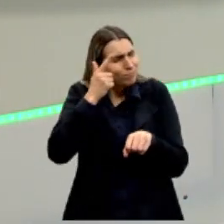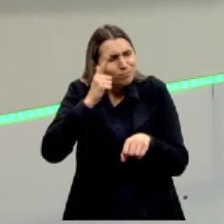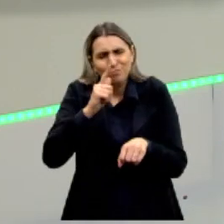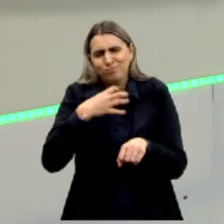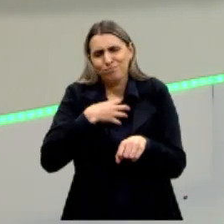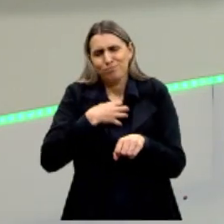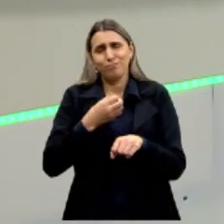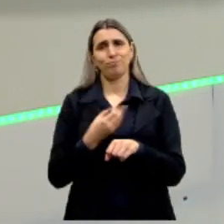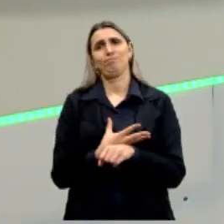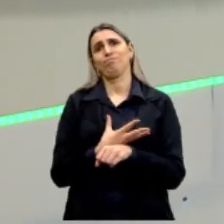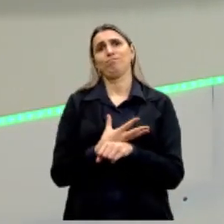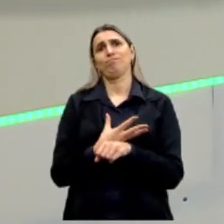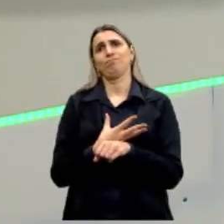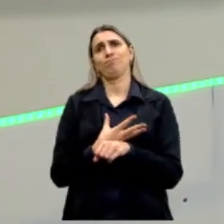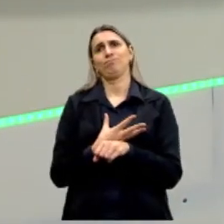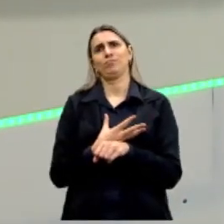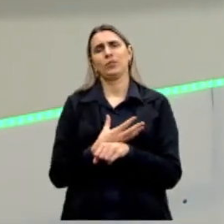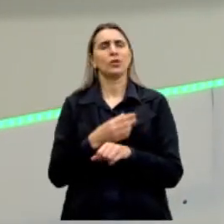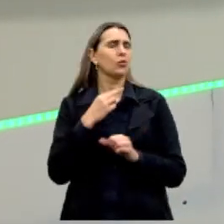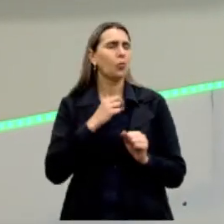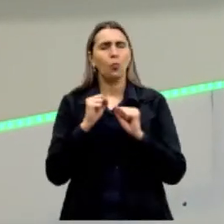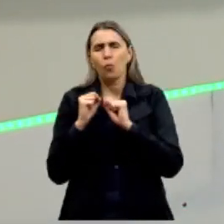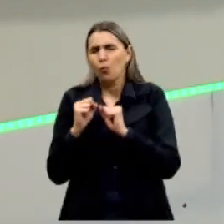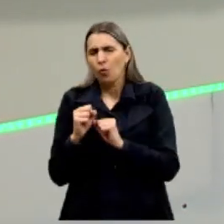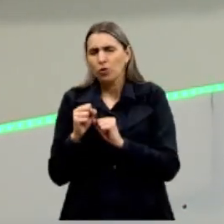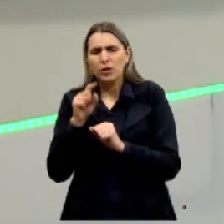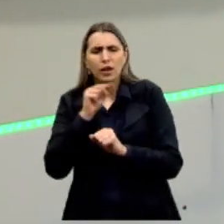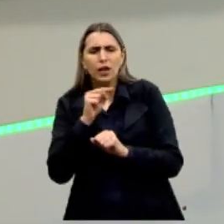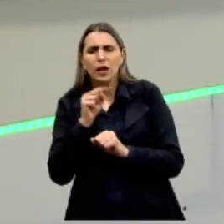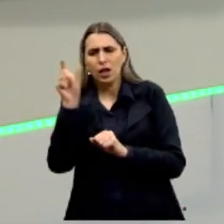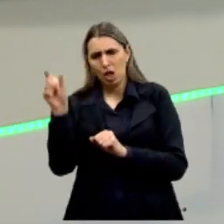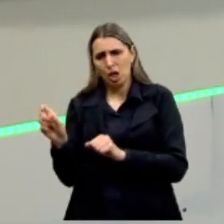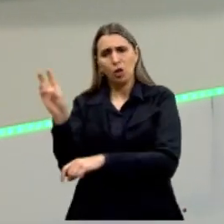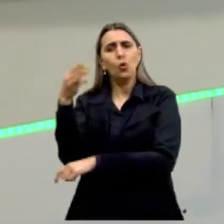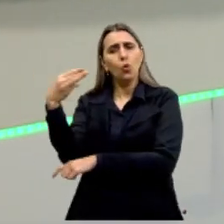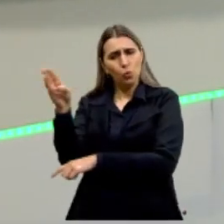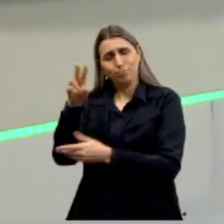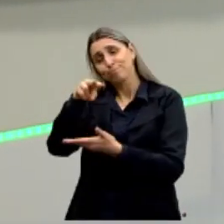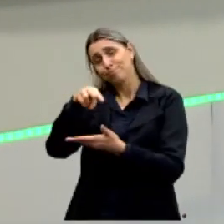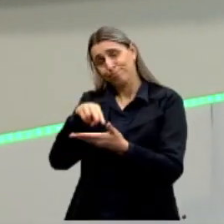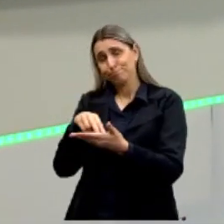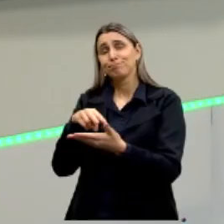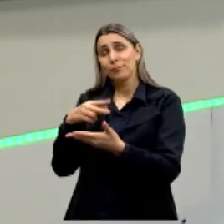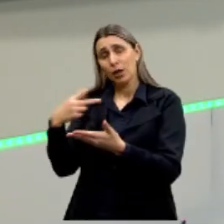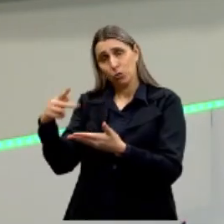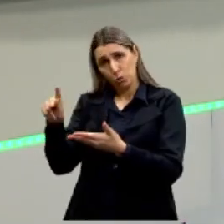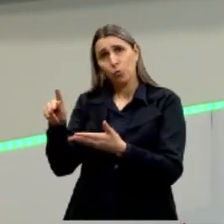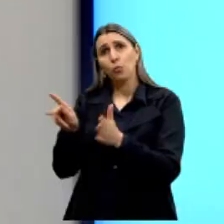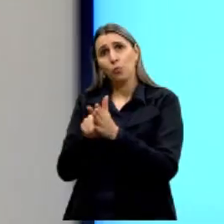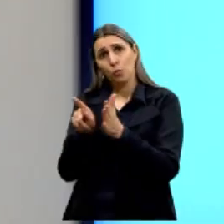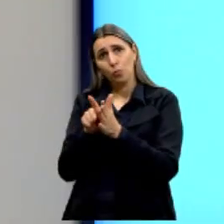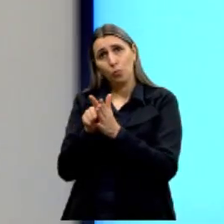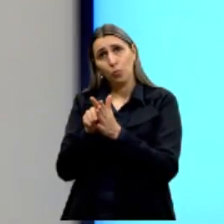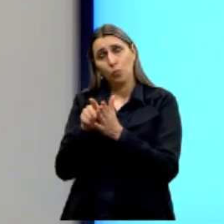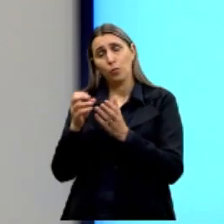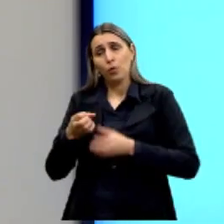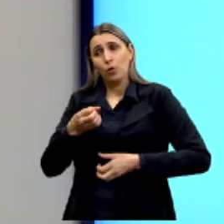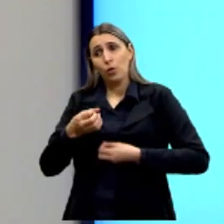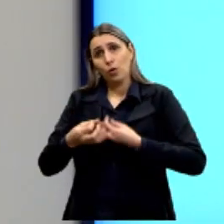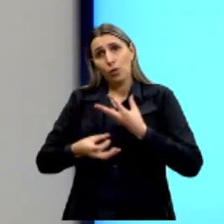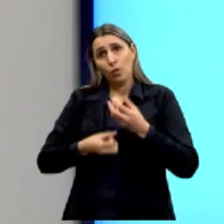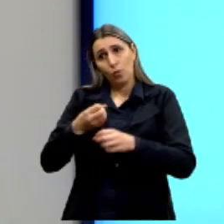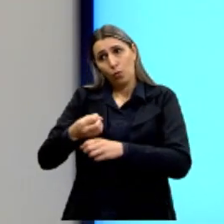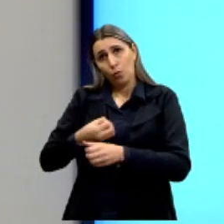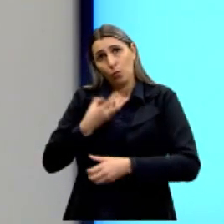muito bem e não pôde ele mesmo ler né a sua o seu próprio poema